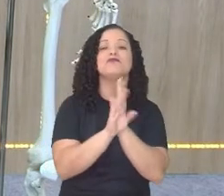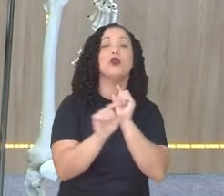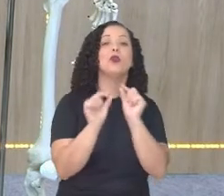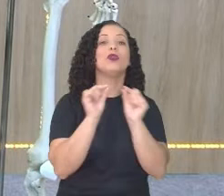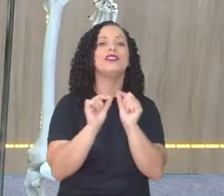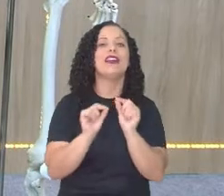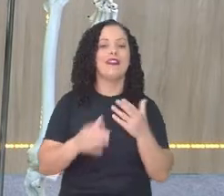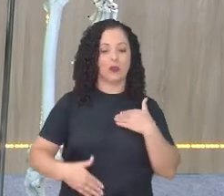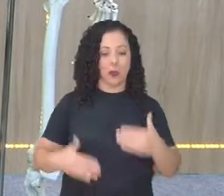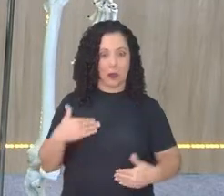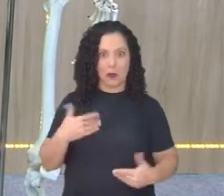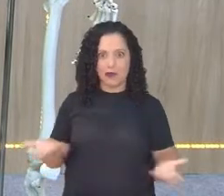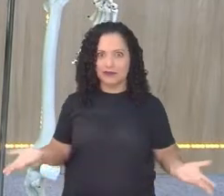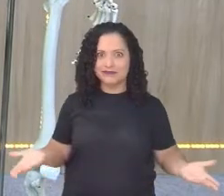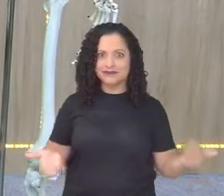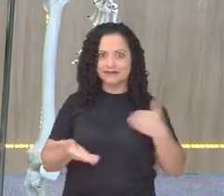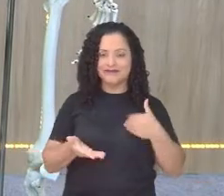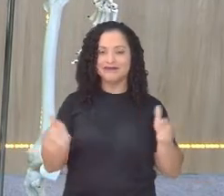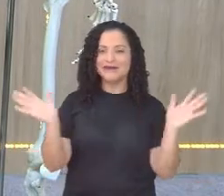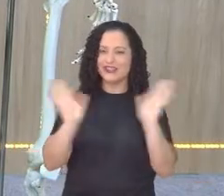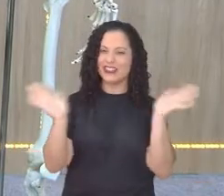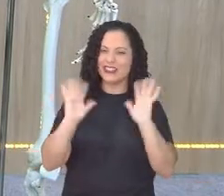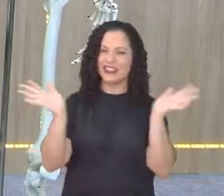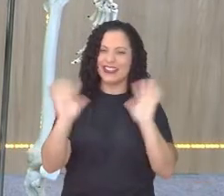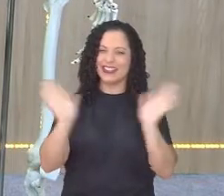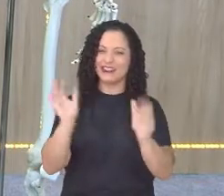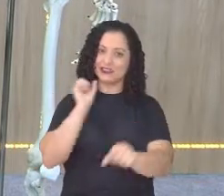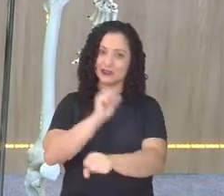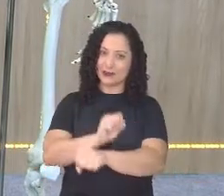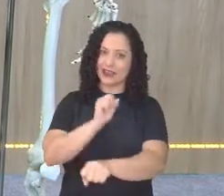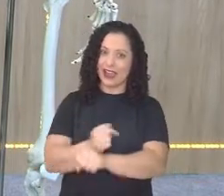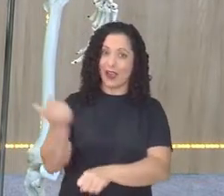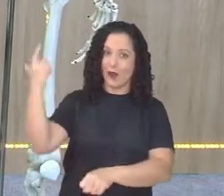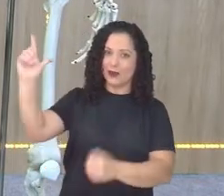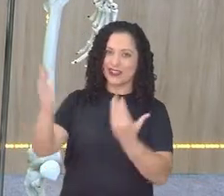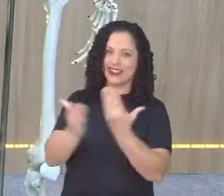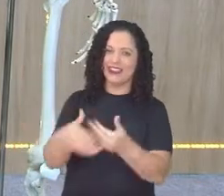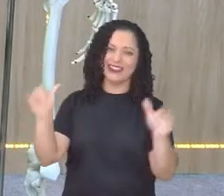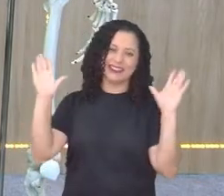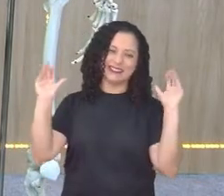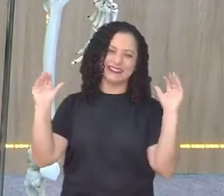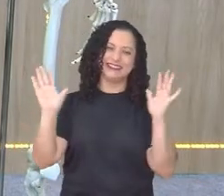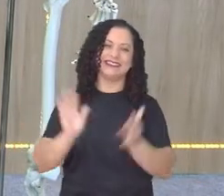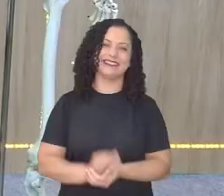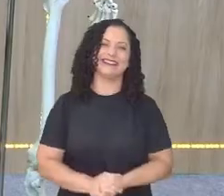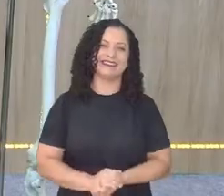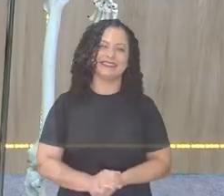corpo, ok? Então, tchau, tchau, pessoal. Aguardamos vocês na próxima aula.